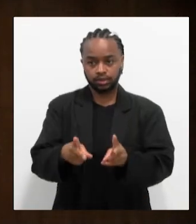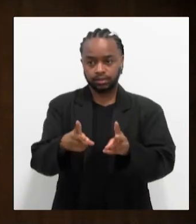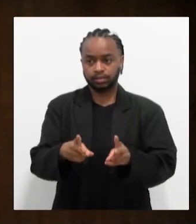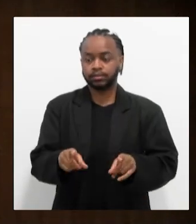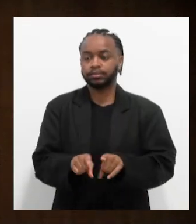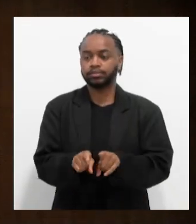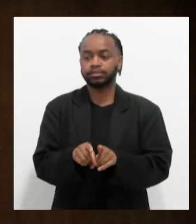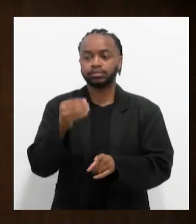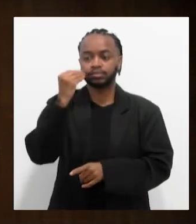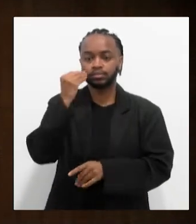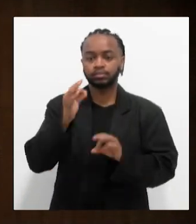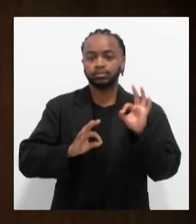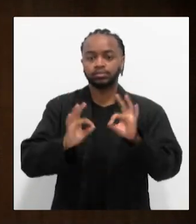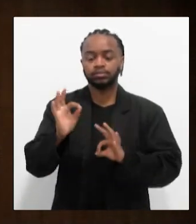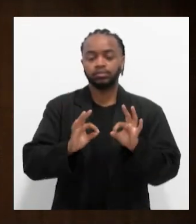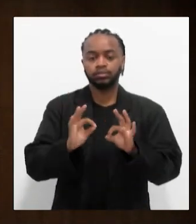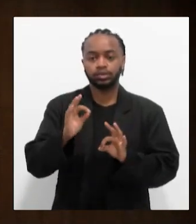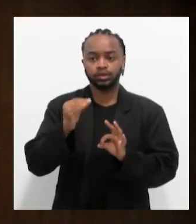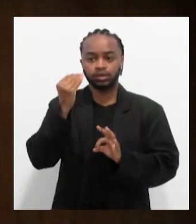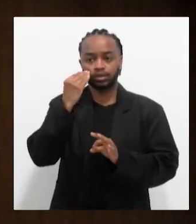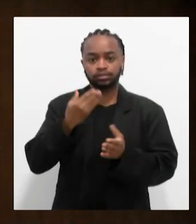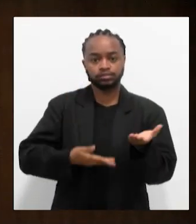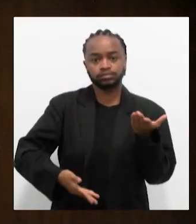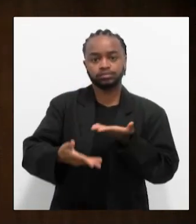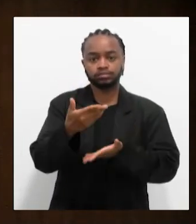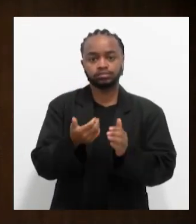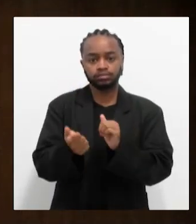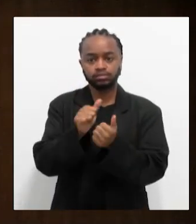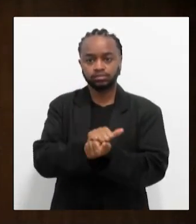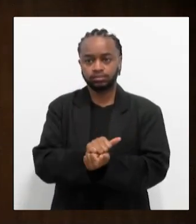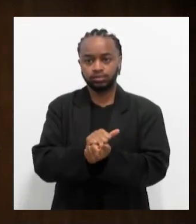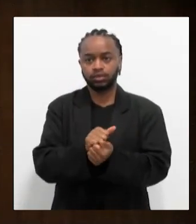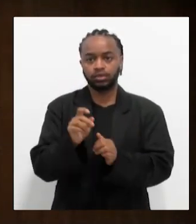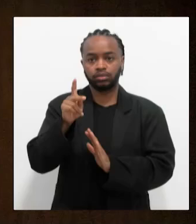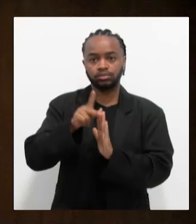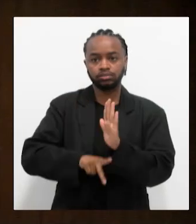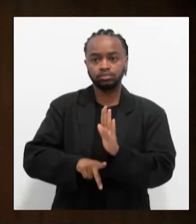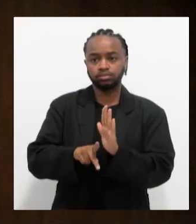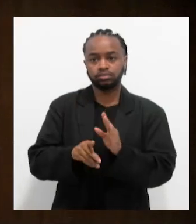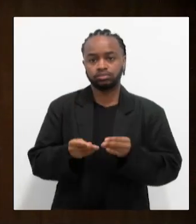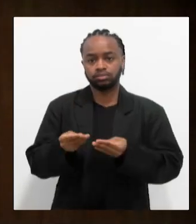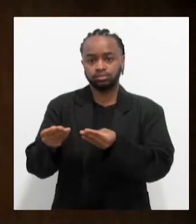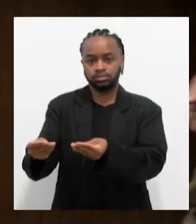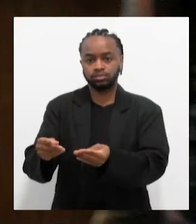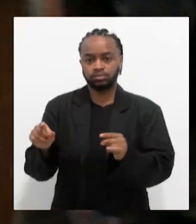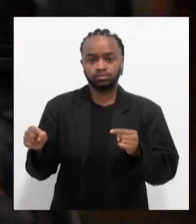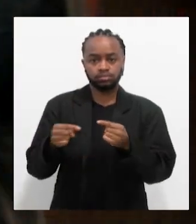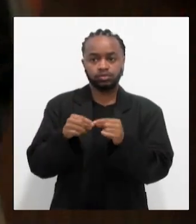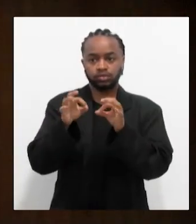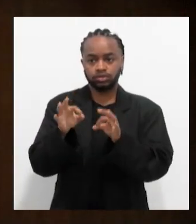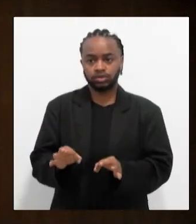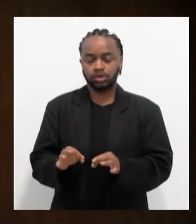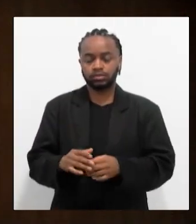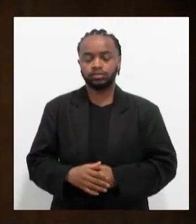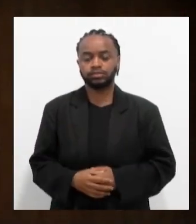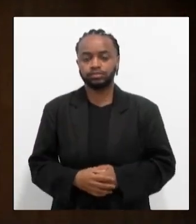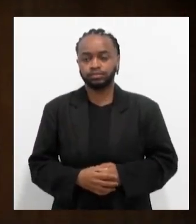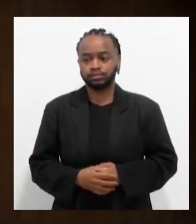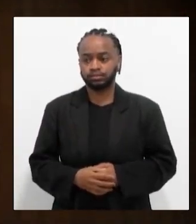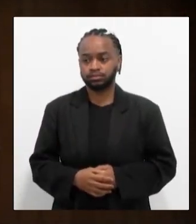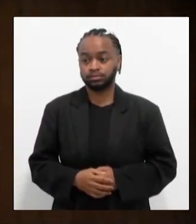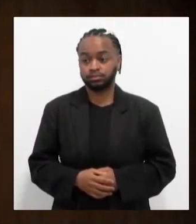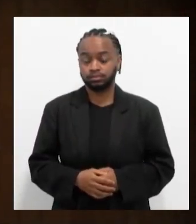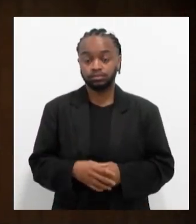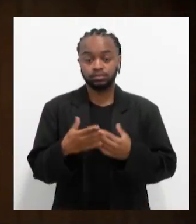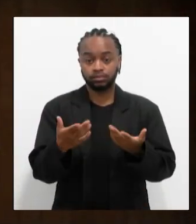tenta estabelecer com ela o melhor diálogo para adequar o projeto ao fim original. Então, feito isso, pedir à mesa